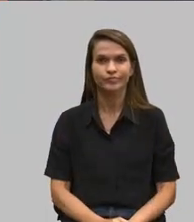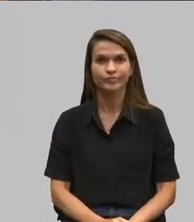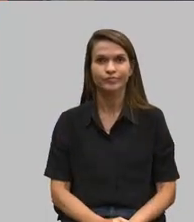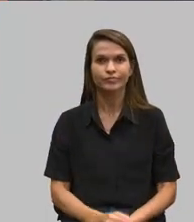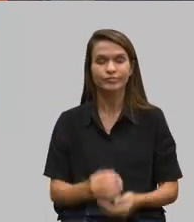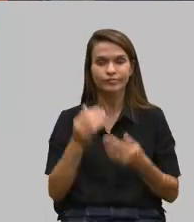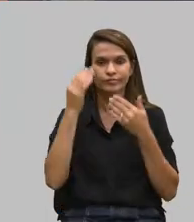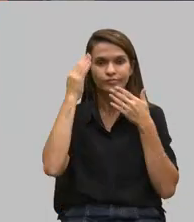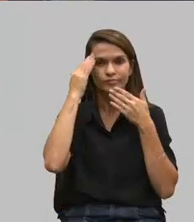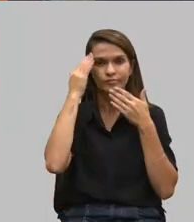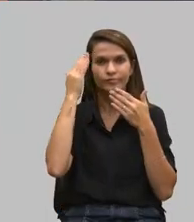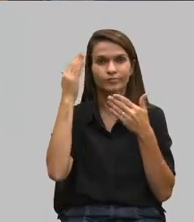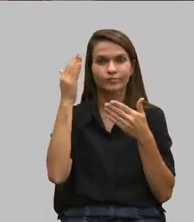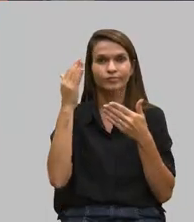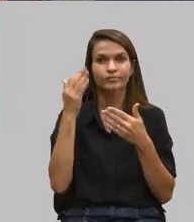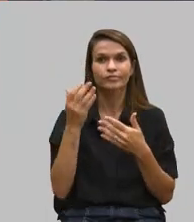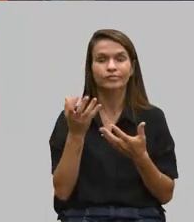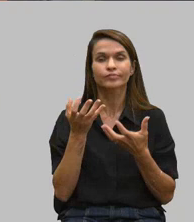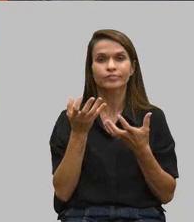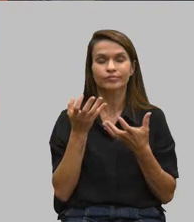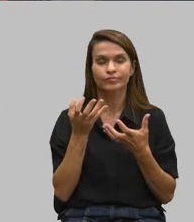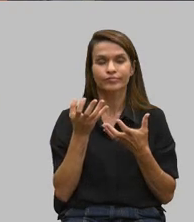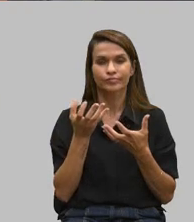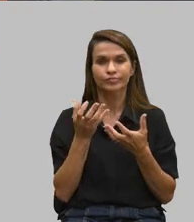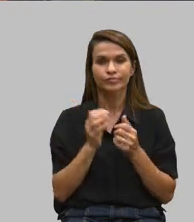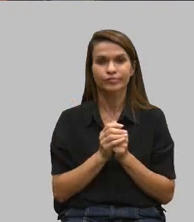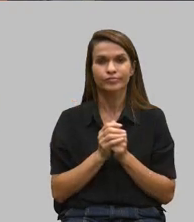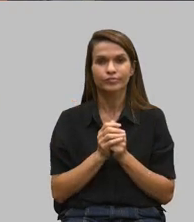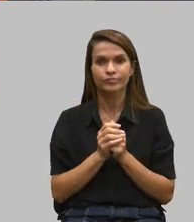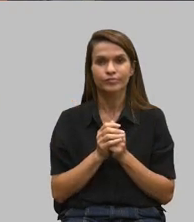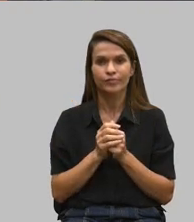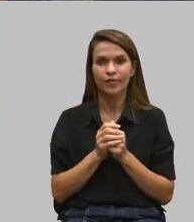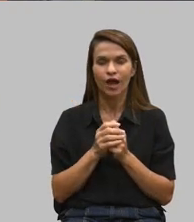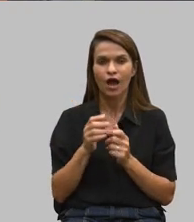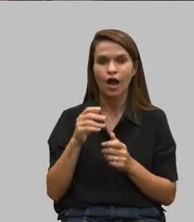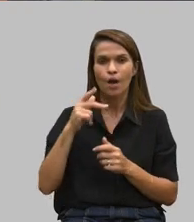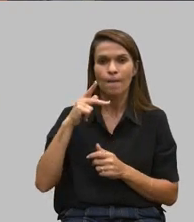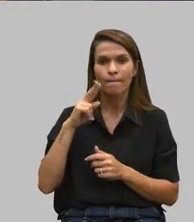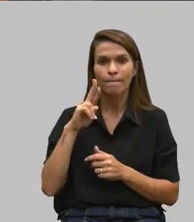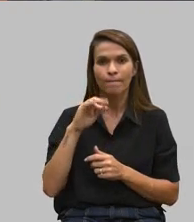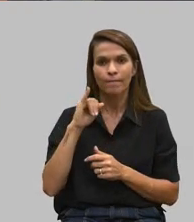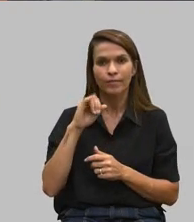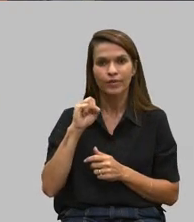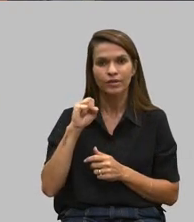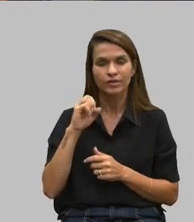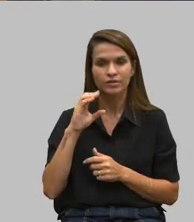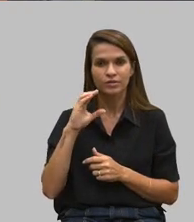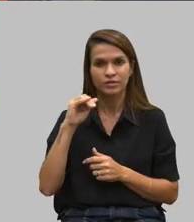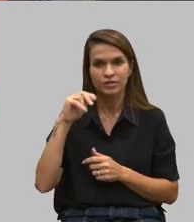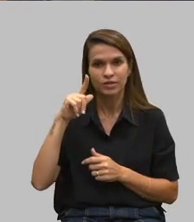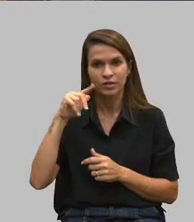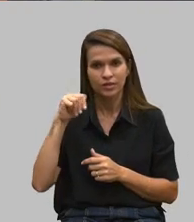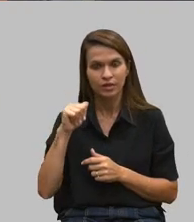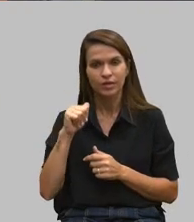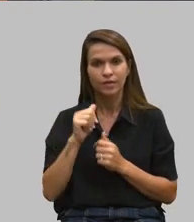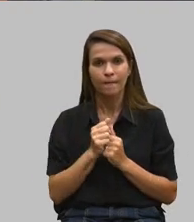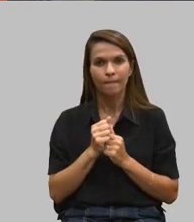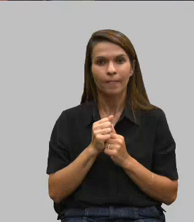obrigado eu gostaria de ouvir a prisillia Adriana Vilas Boas superintendente de Educação de